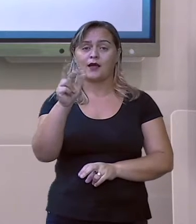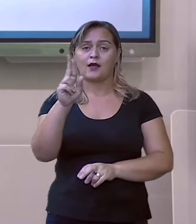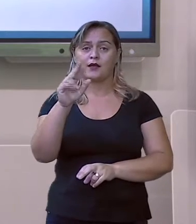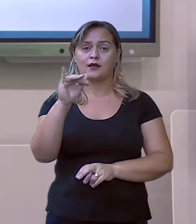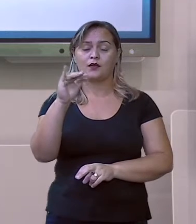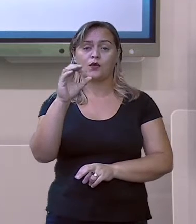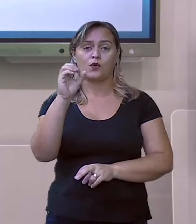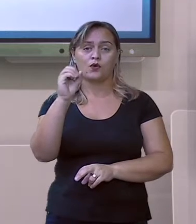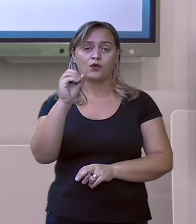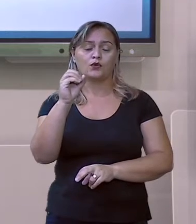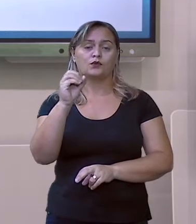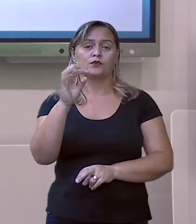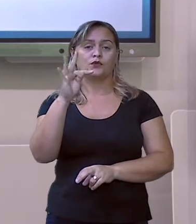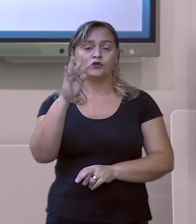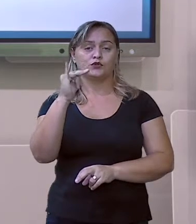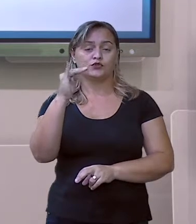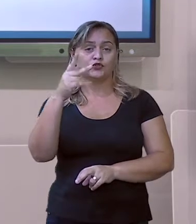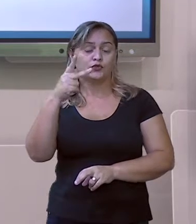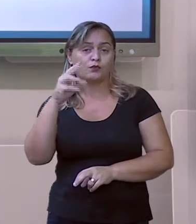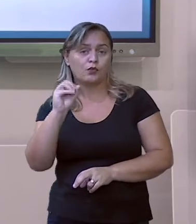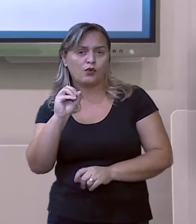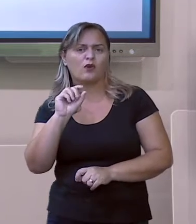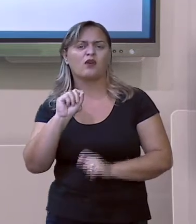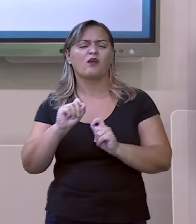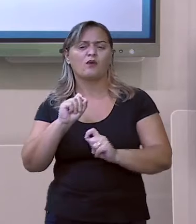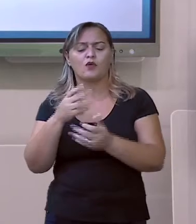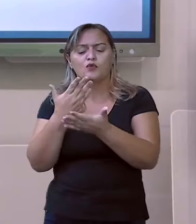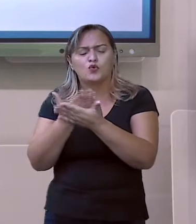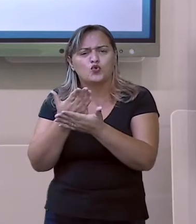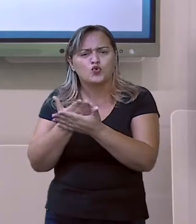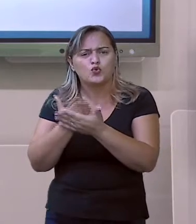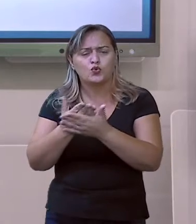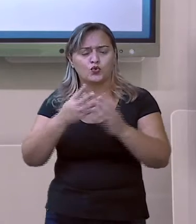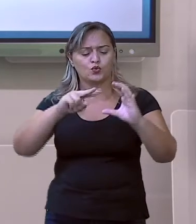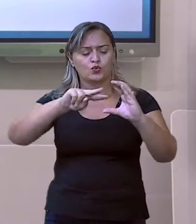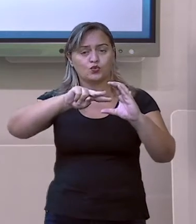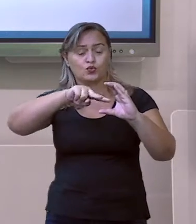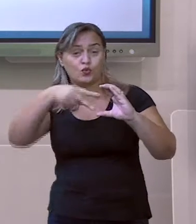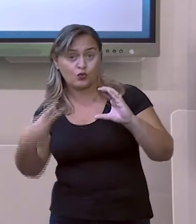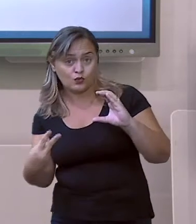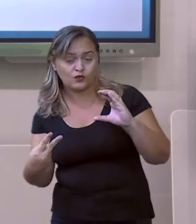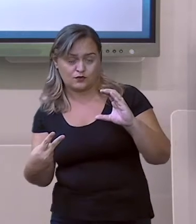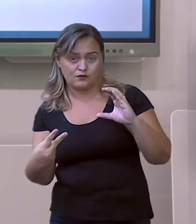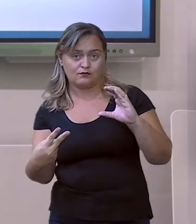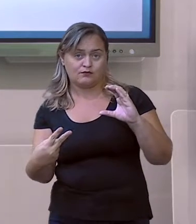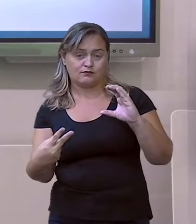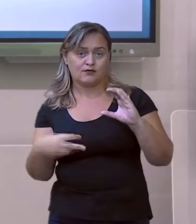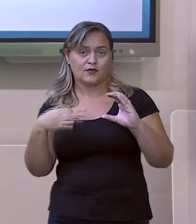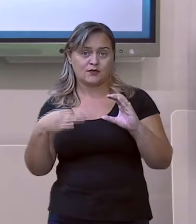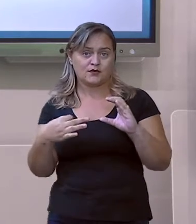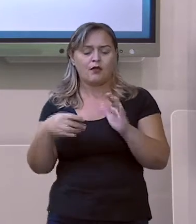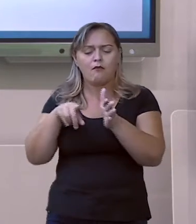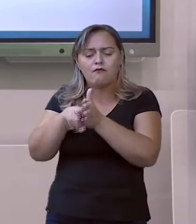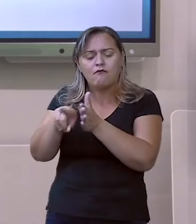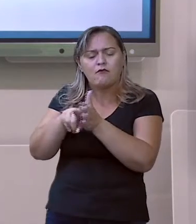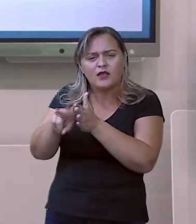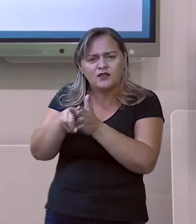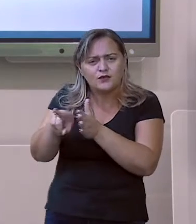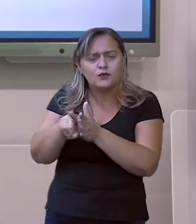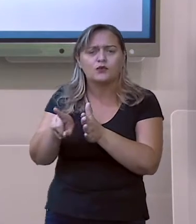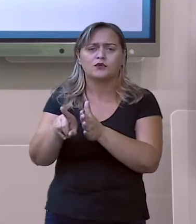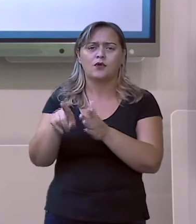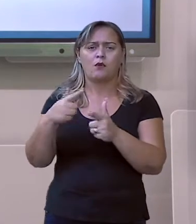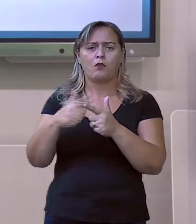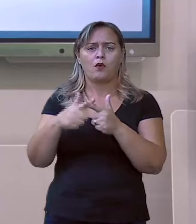dos cromossomos, que também ajuda a determinar o risco, que em geral é baixo, de acontecer do casal ter outros